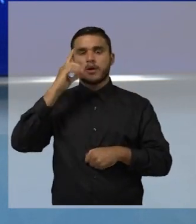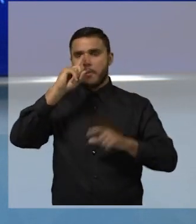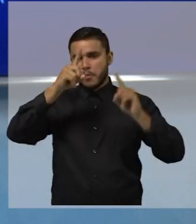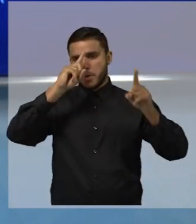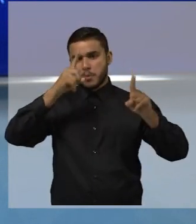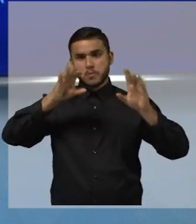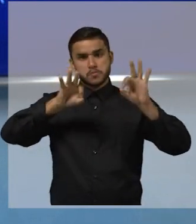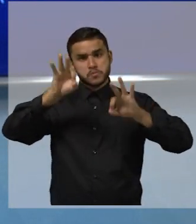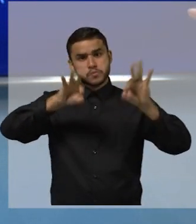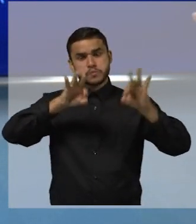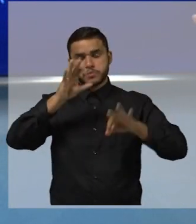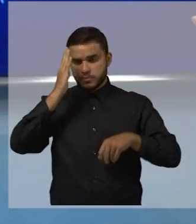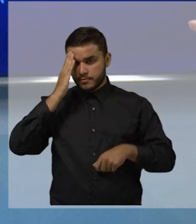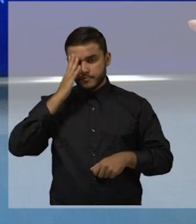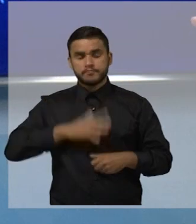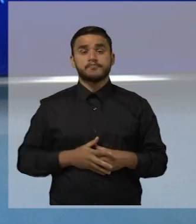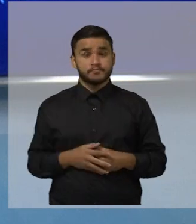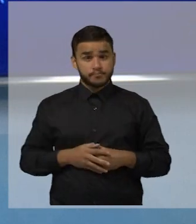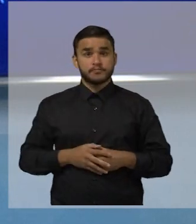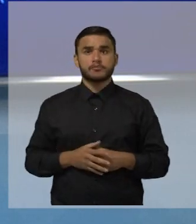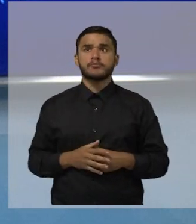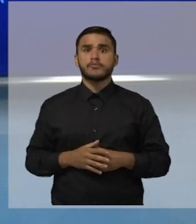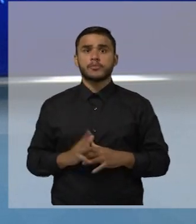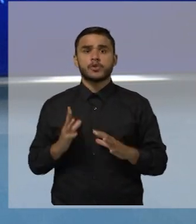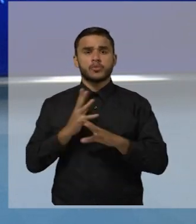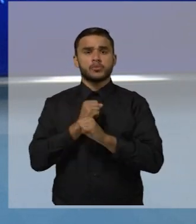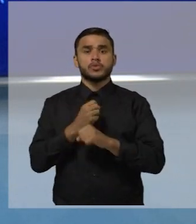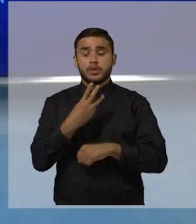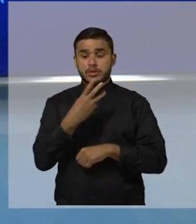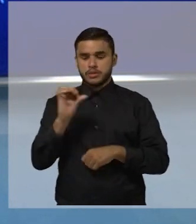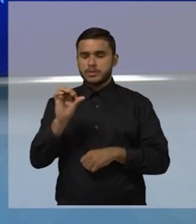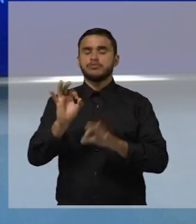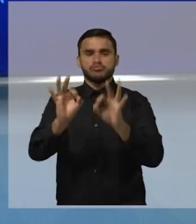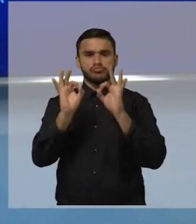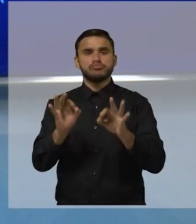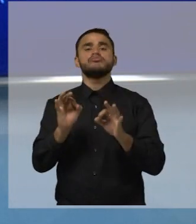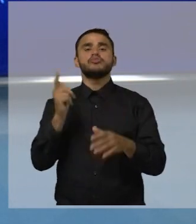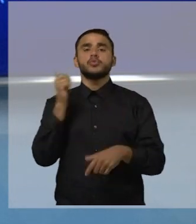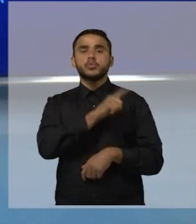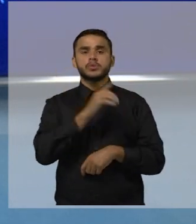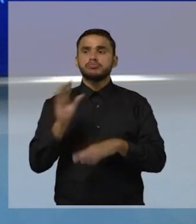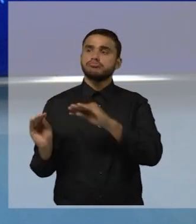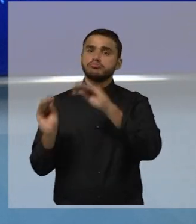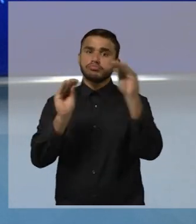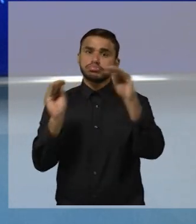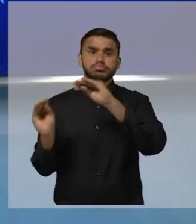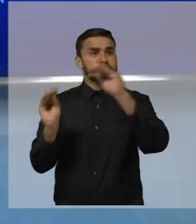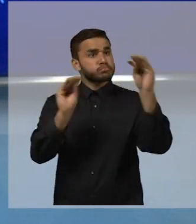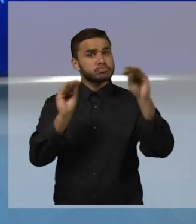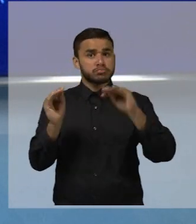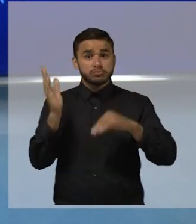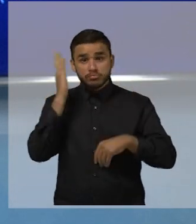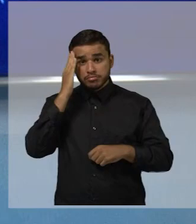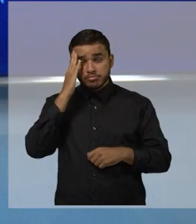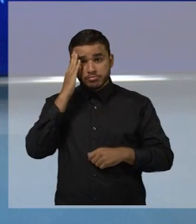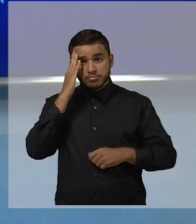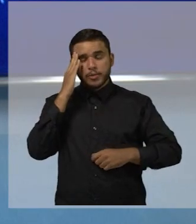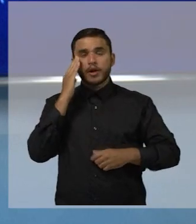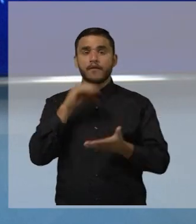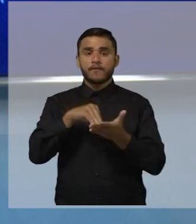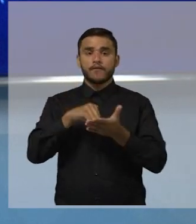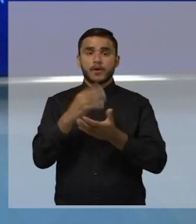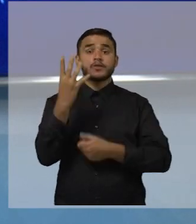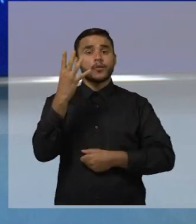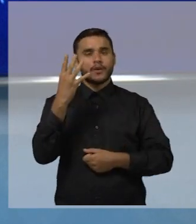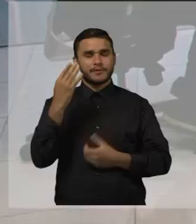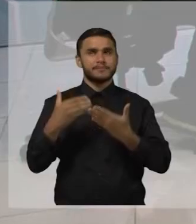quando gravávamos, 36 já haviam sido cumpridas das 40 expedidas, né? Porque a ideia é que